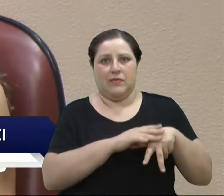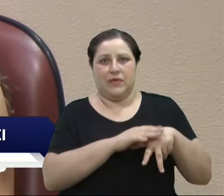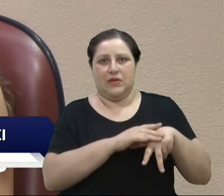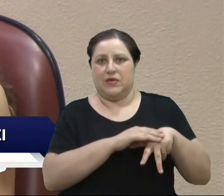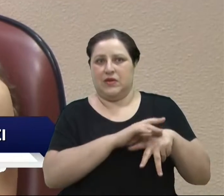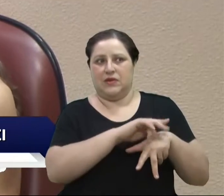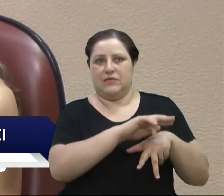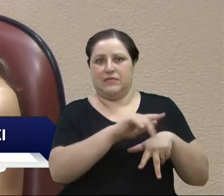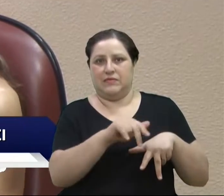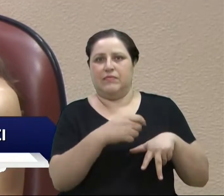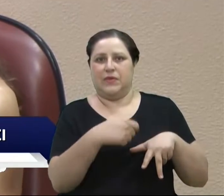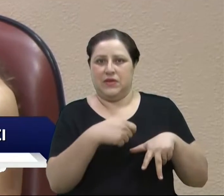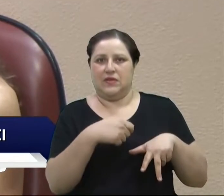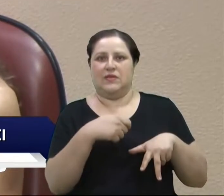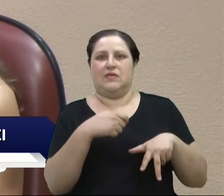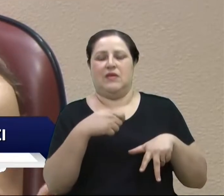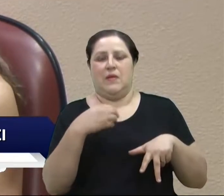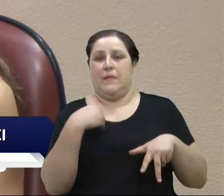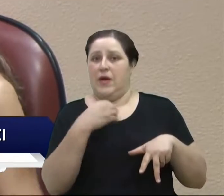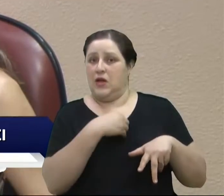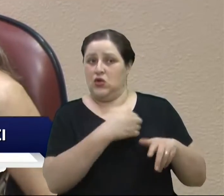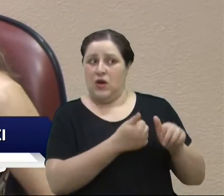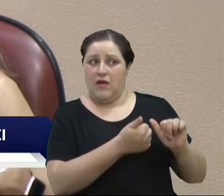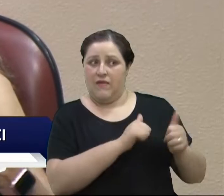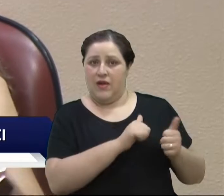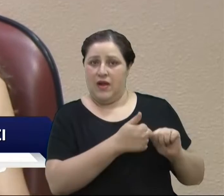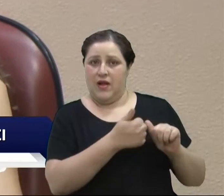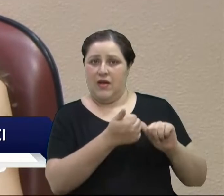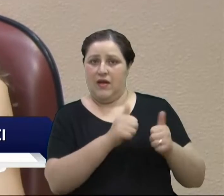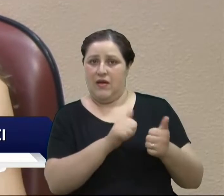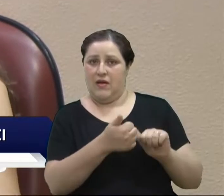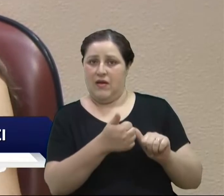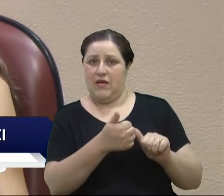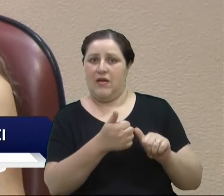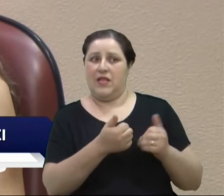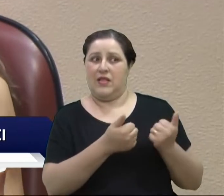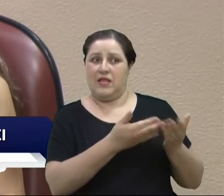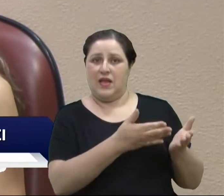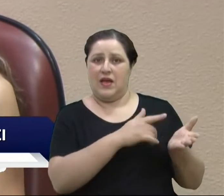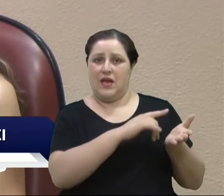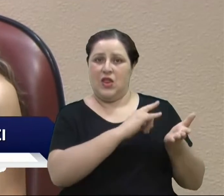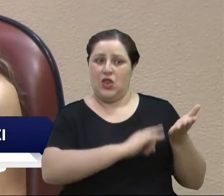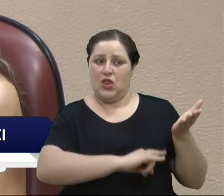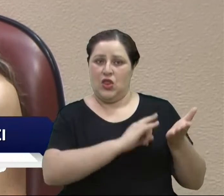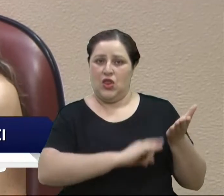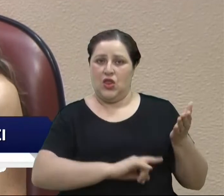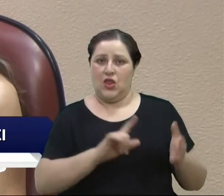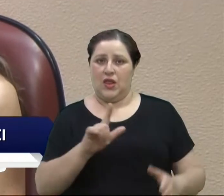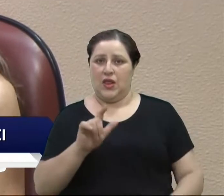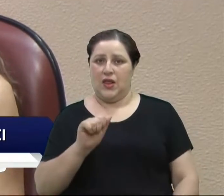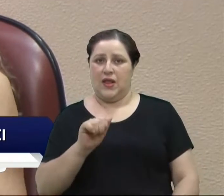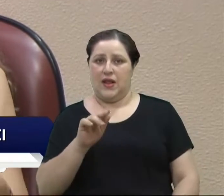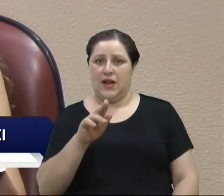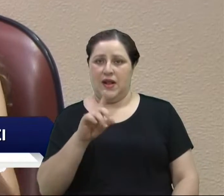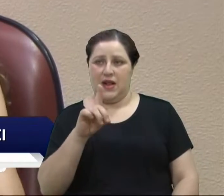é avaliado, sim, tecnicamente, pela equipe que emite o laudo, que são os ambulatórios dos hospitais. A nossa